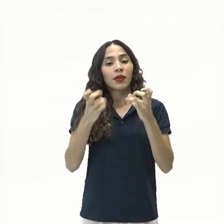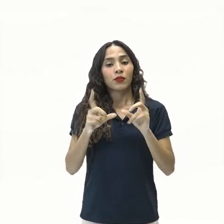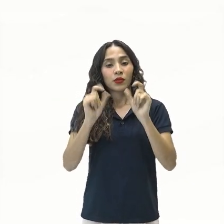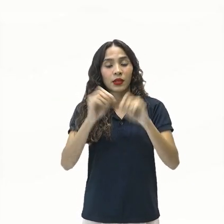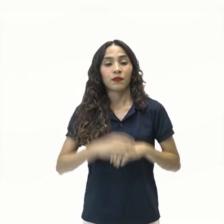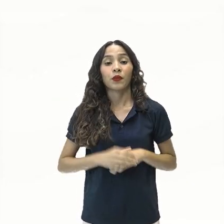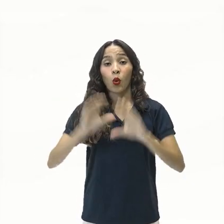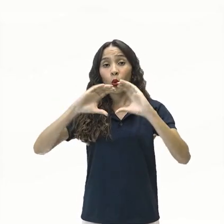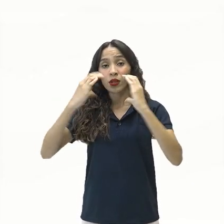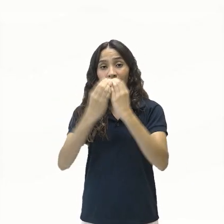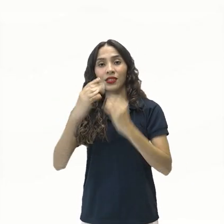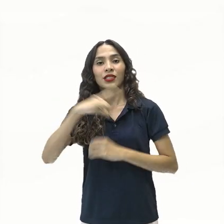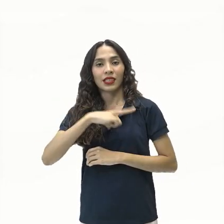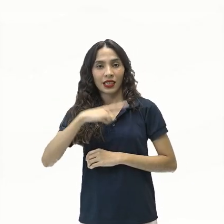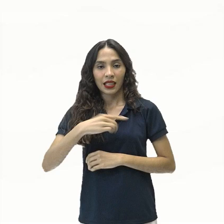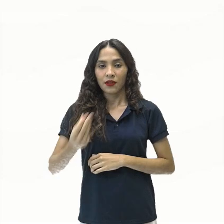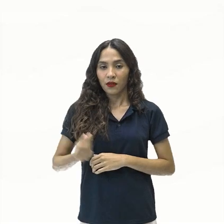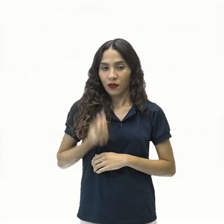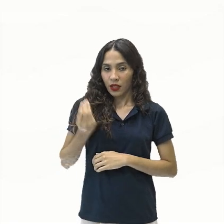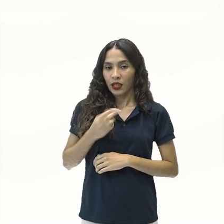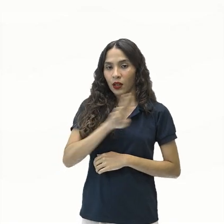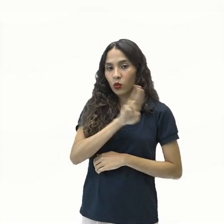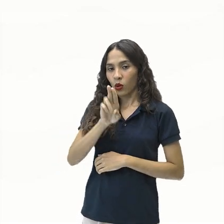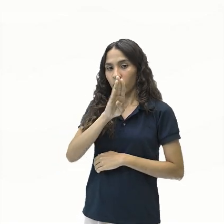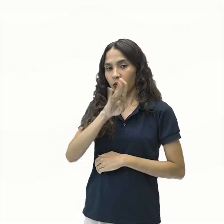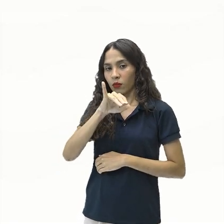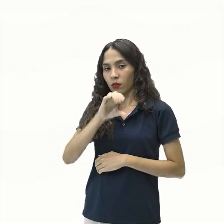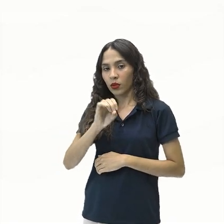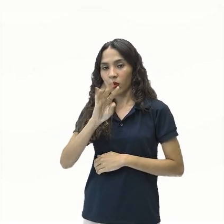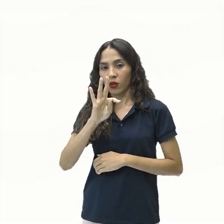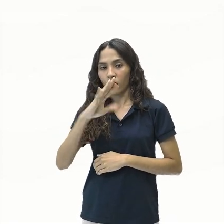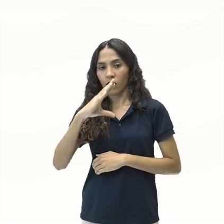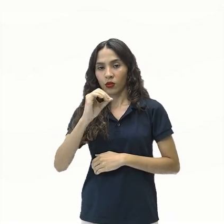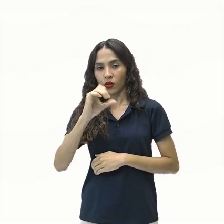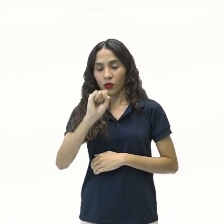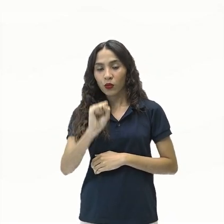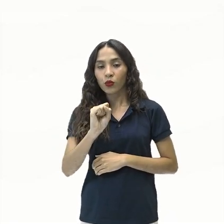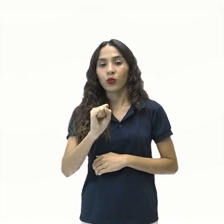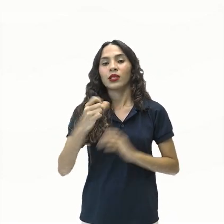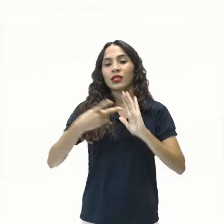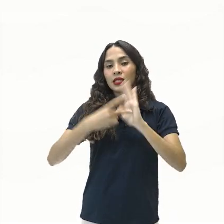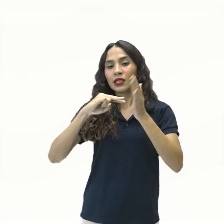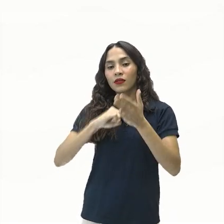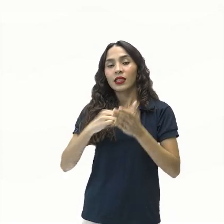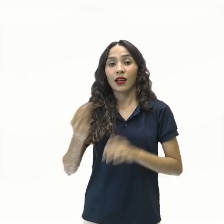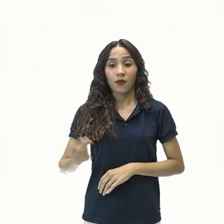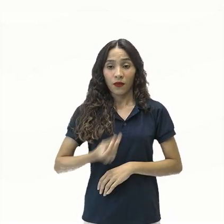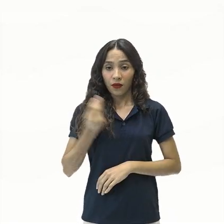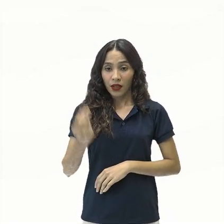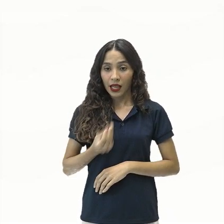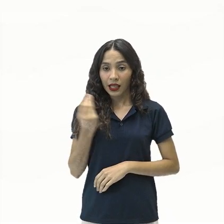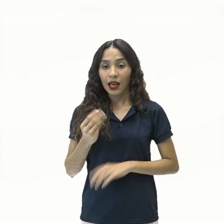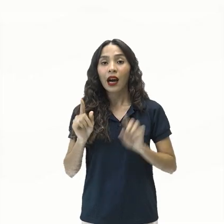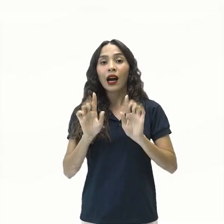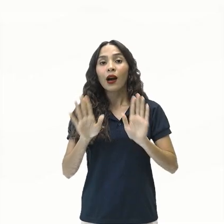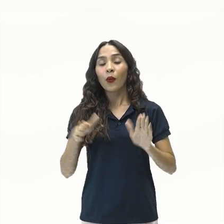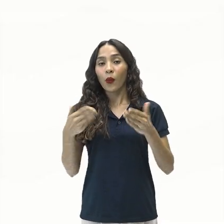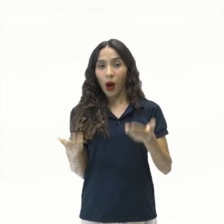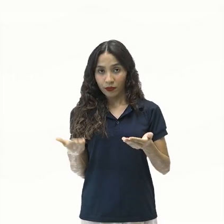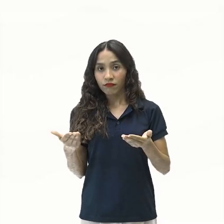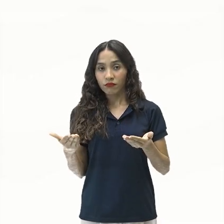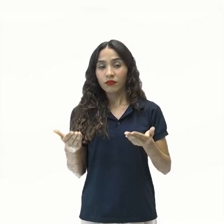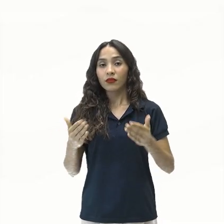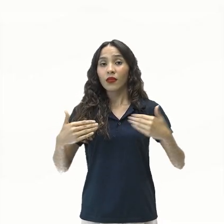seres que são vivos, que são bióticos, Lembrando que bio significa vida. Quais são esses seres?